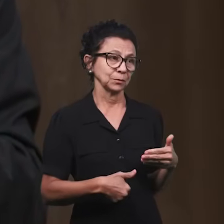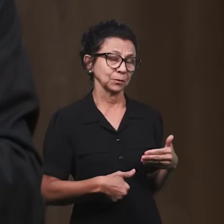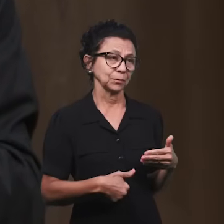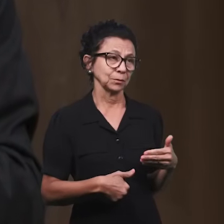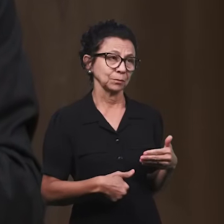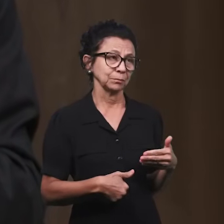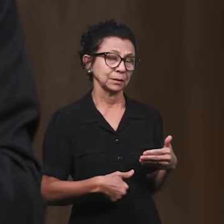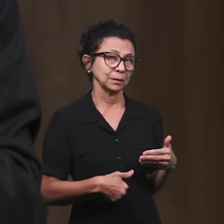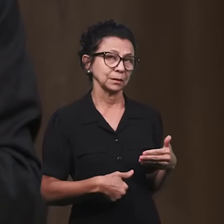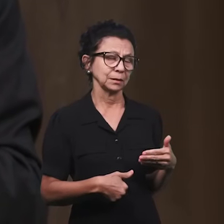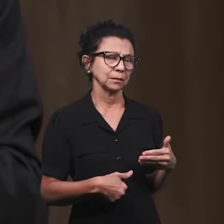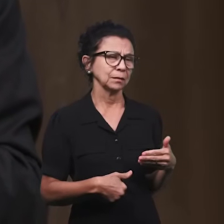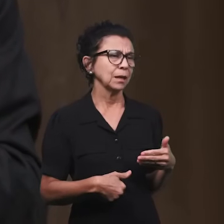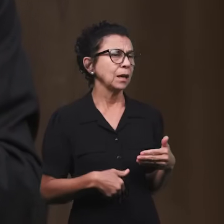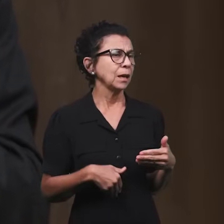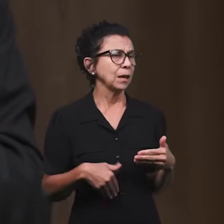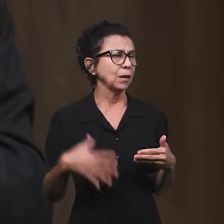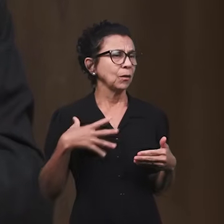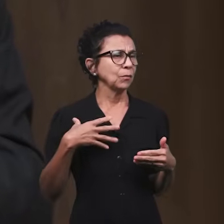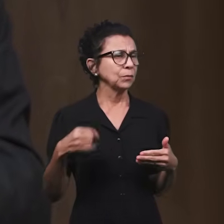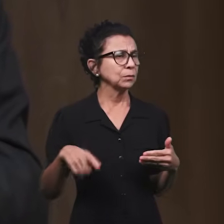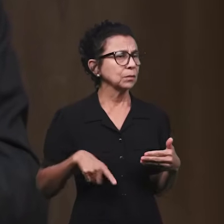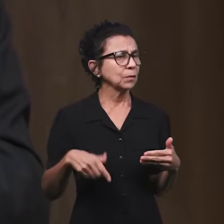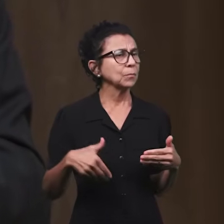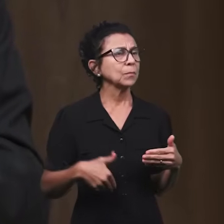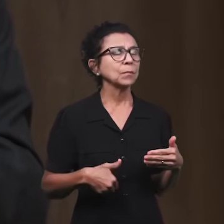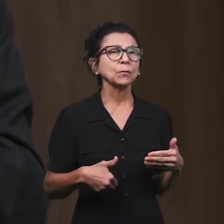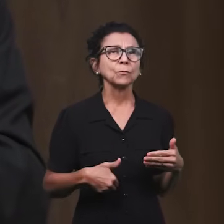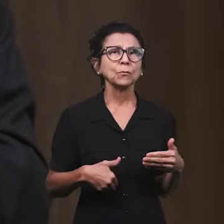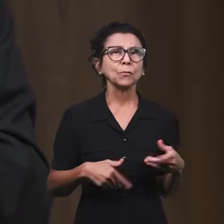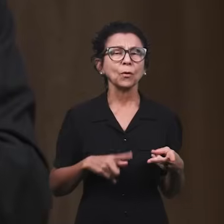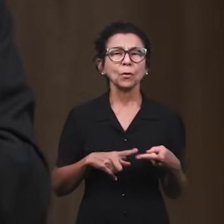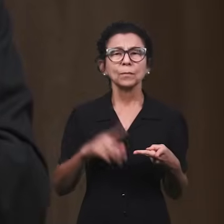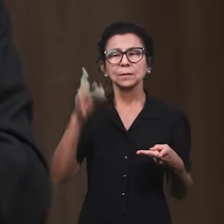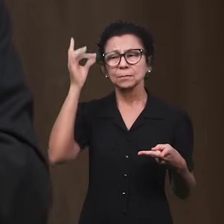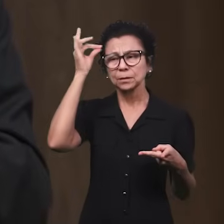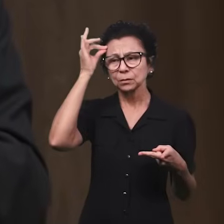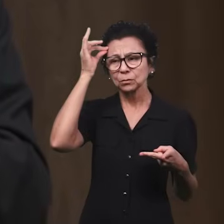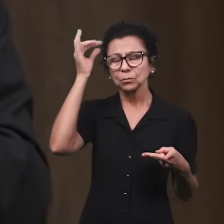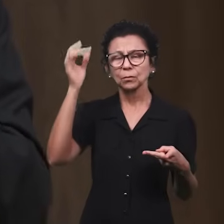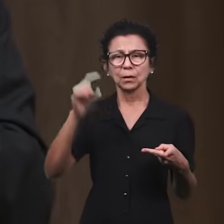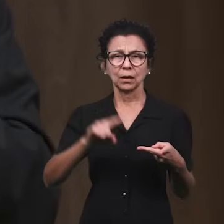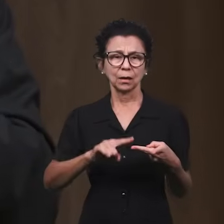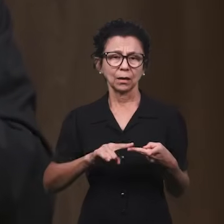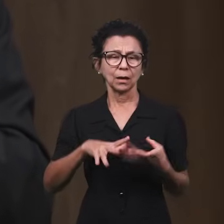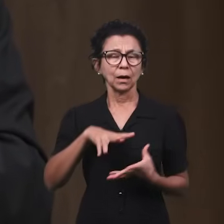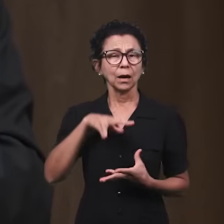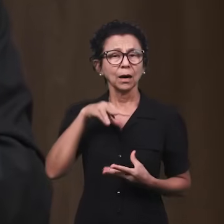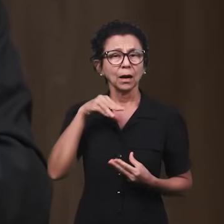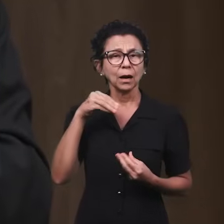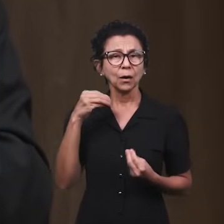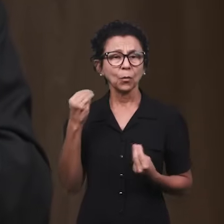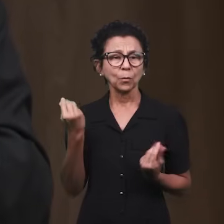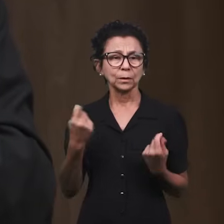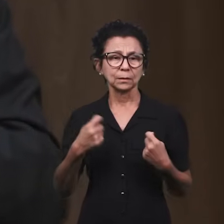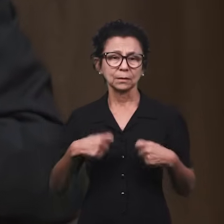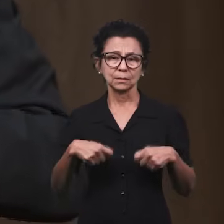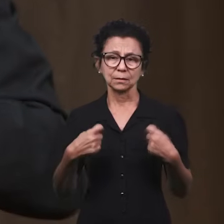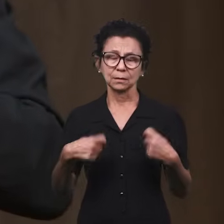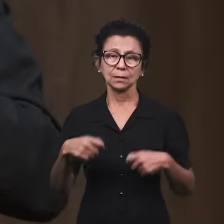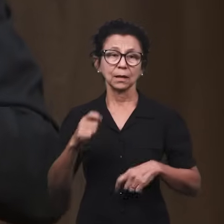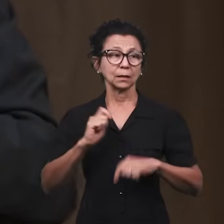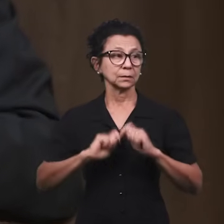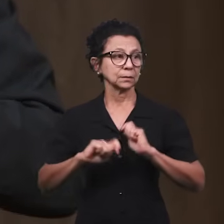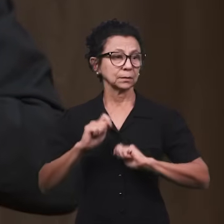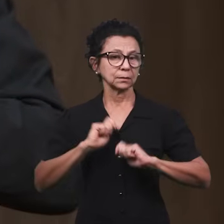eles têm uma fome em várias áreas, uma fome espiritual, do que a alma tem sede, a alma